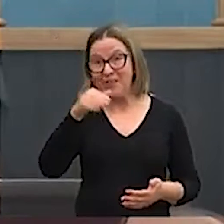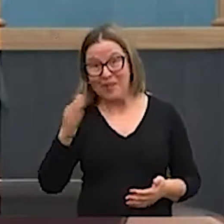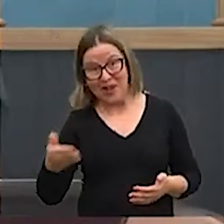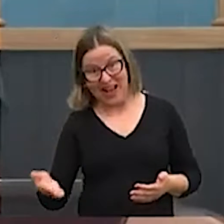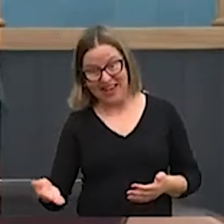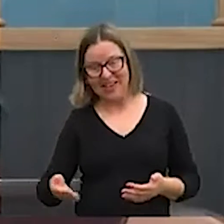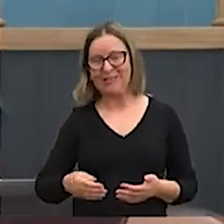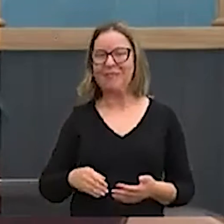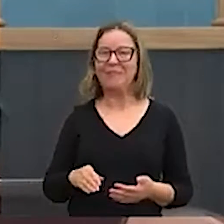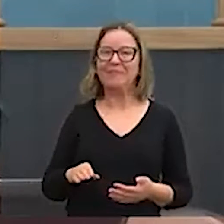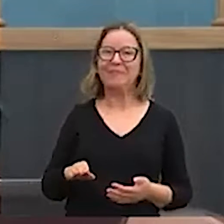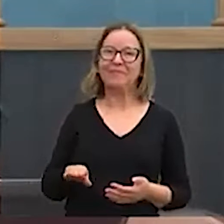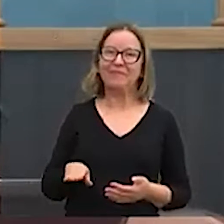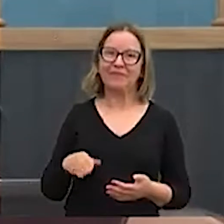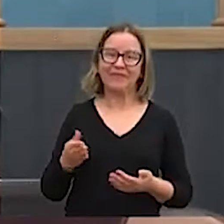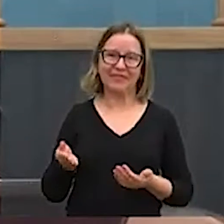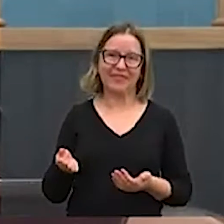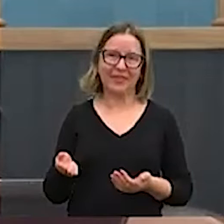Então,